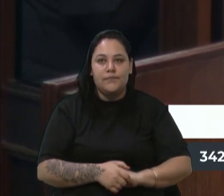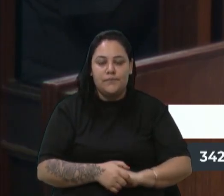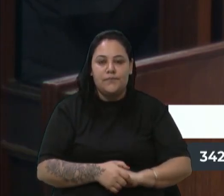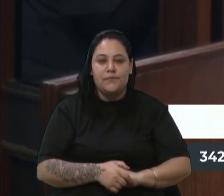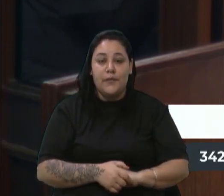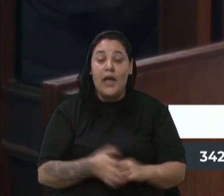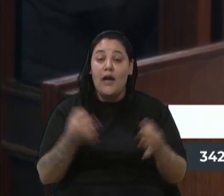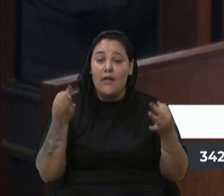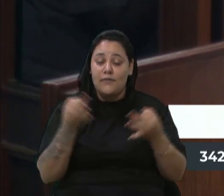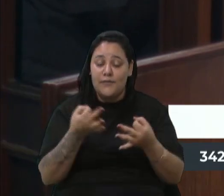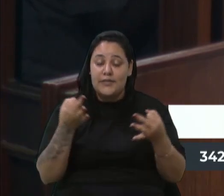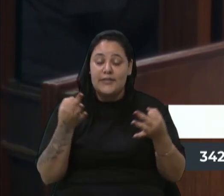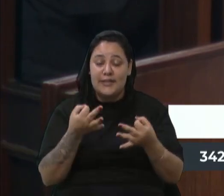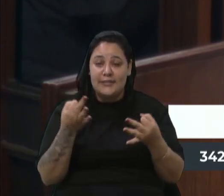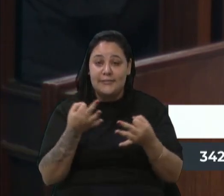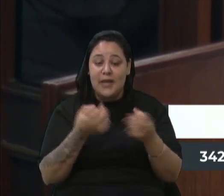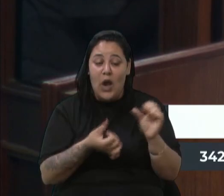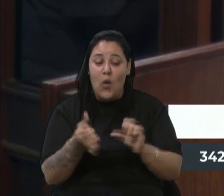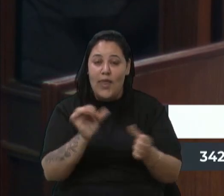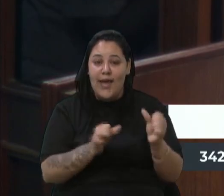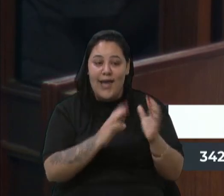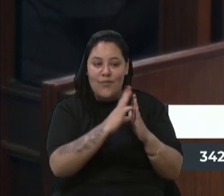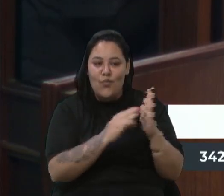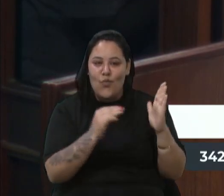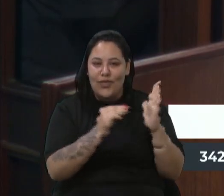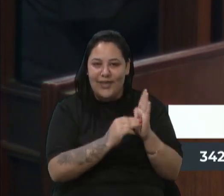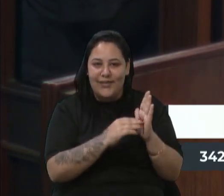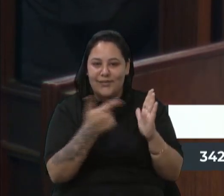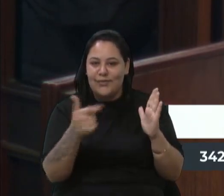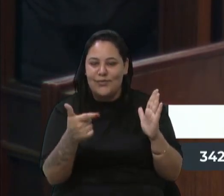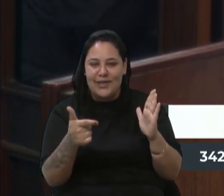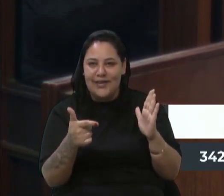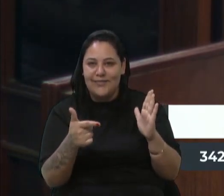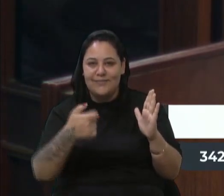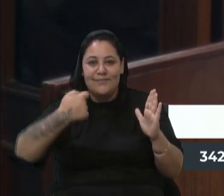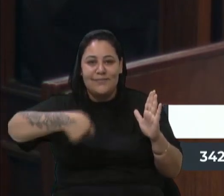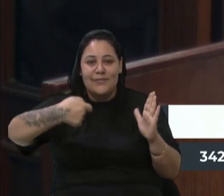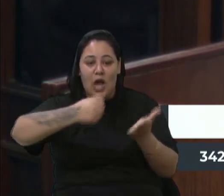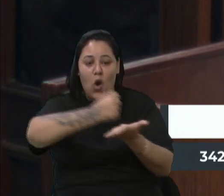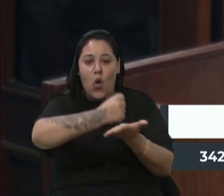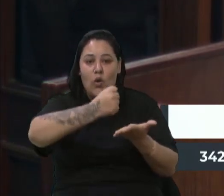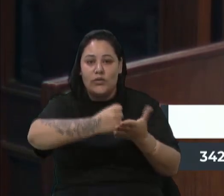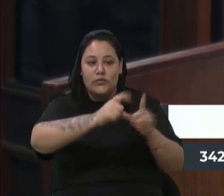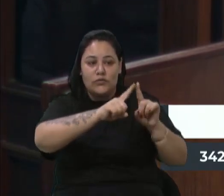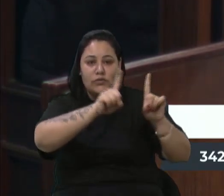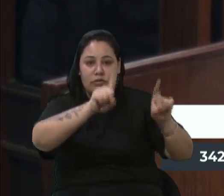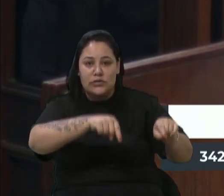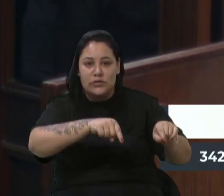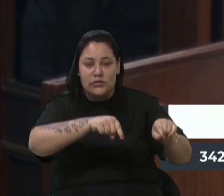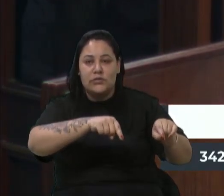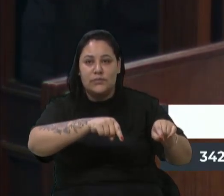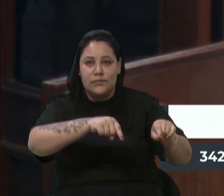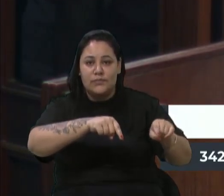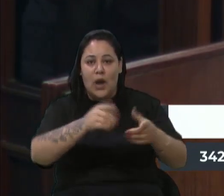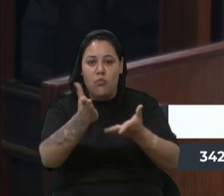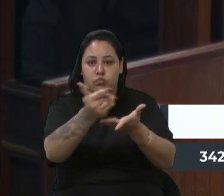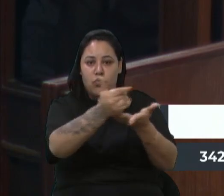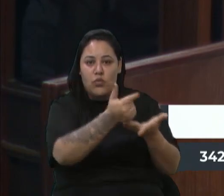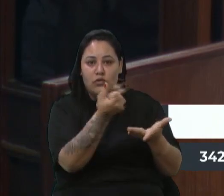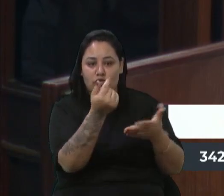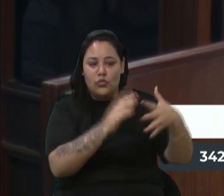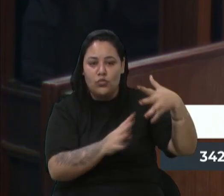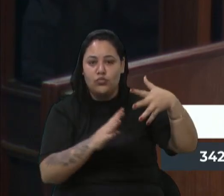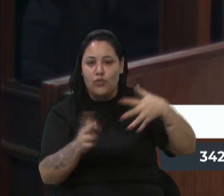eficiência operacional. O modelo reduz a necessidade de pessoal para a coleta manual de pedágio e administração